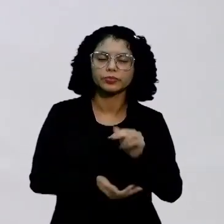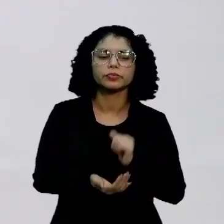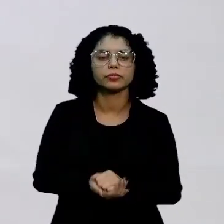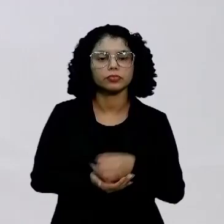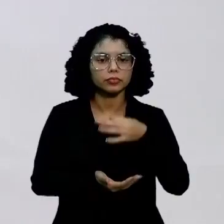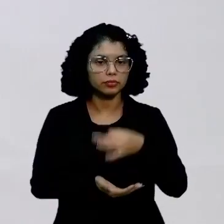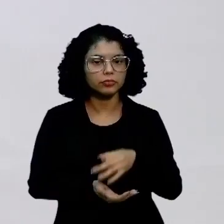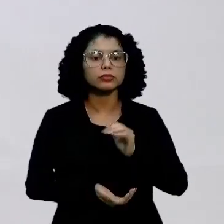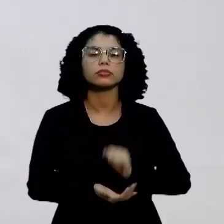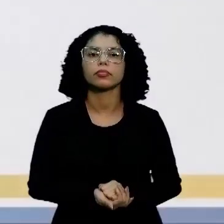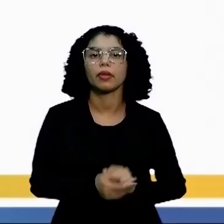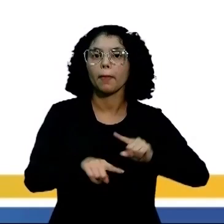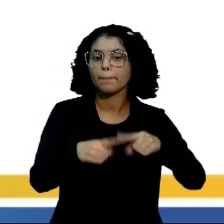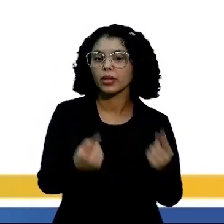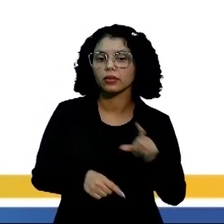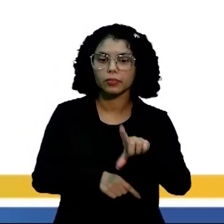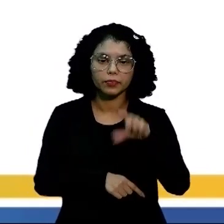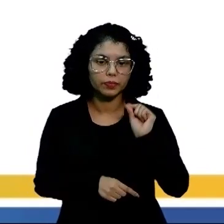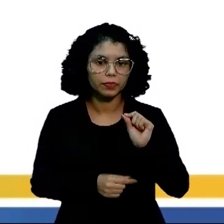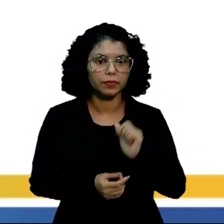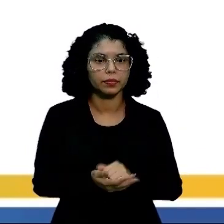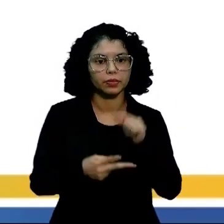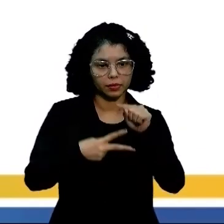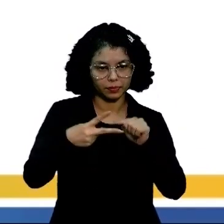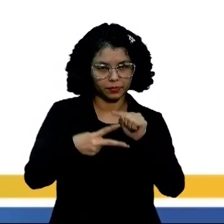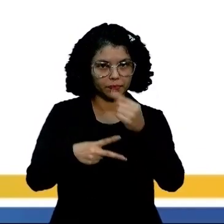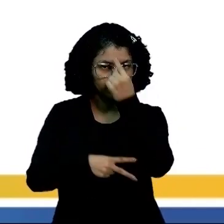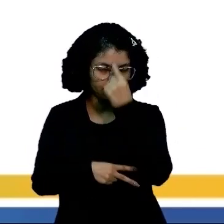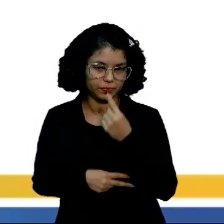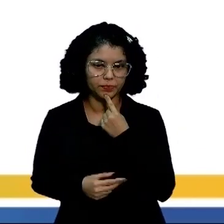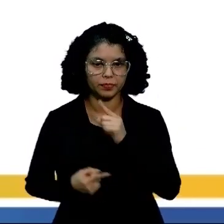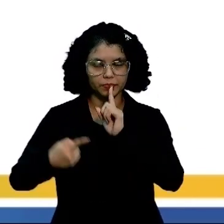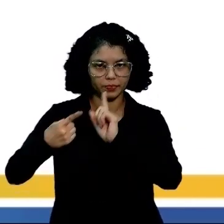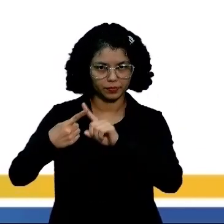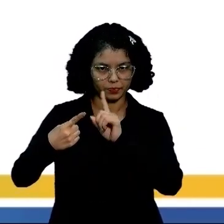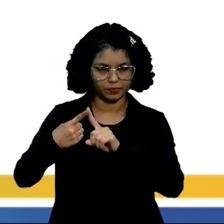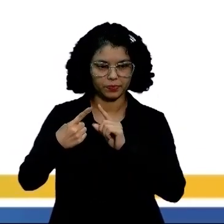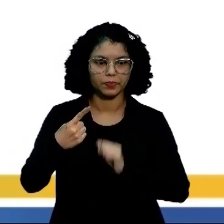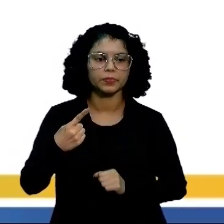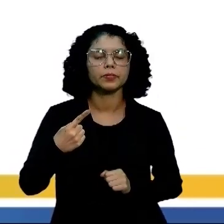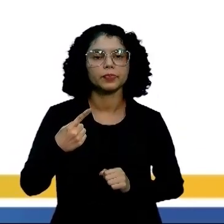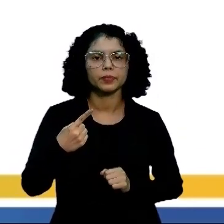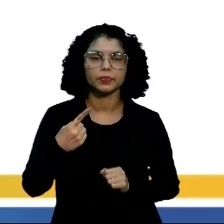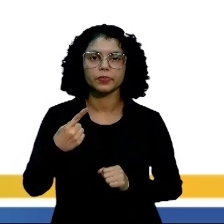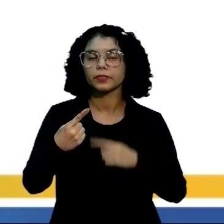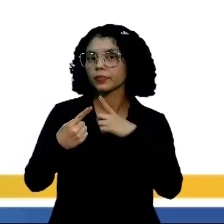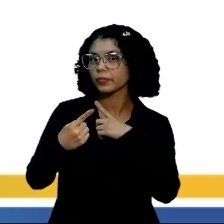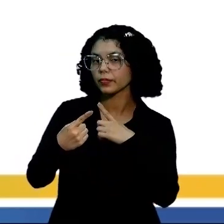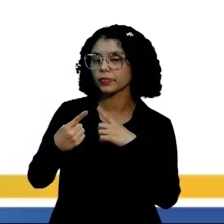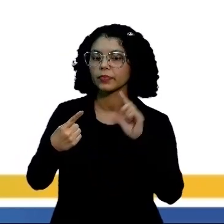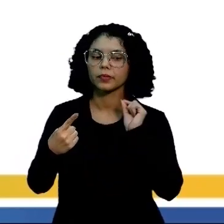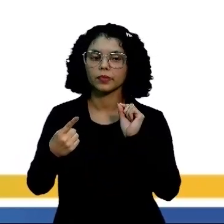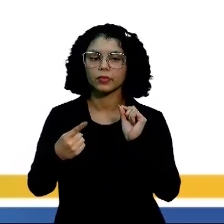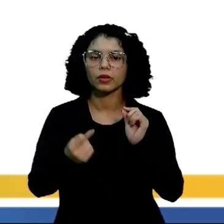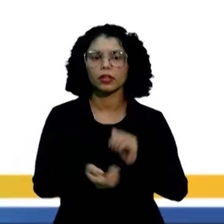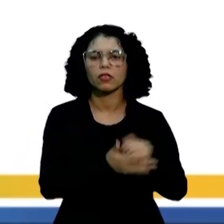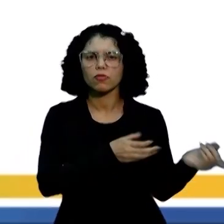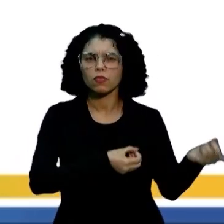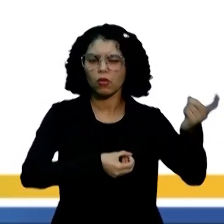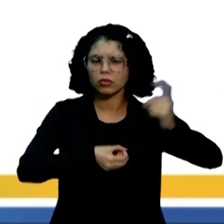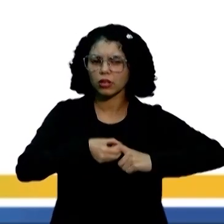por que eu escolhi essas duas imagens? Nessa primeira aí, a gente tem aí um ambiente mais voltado